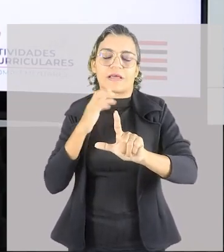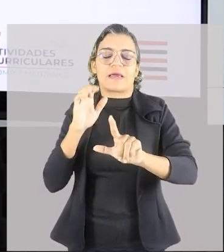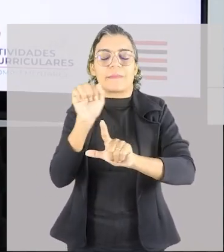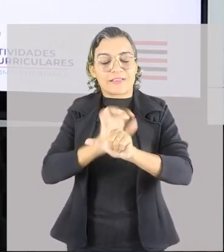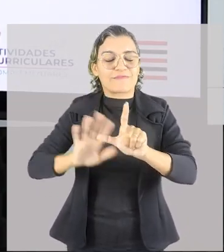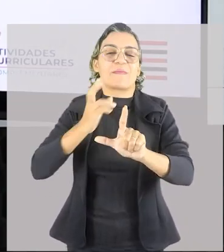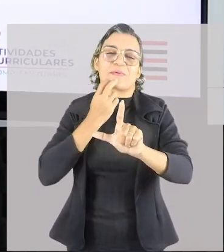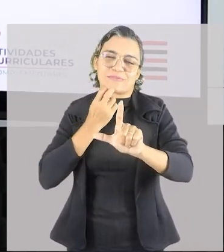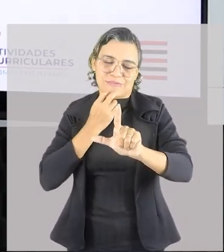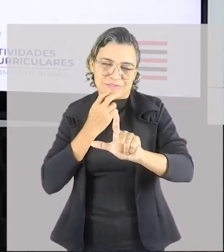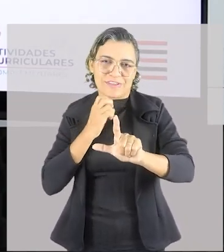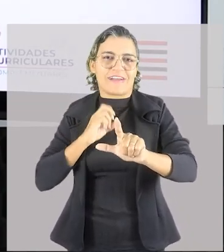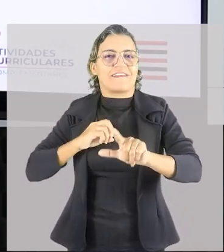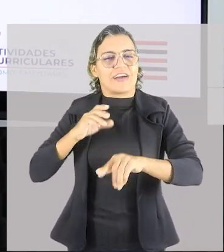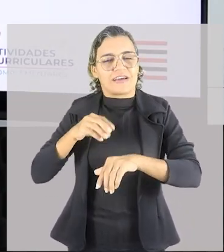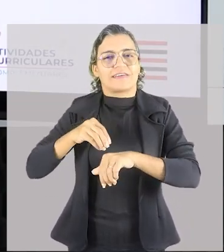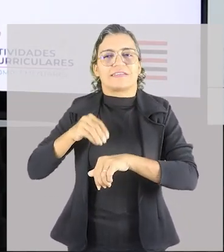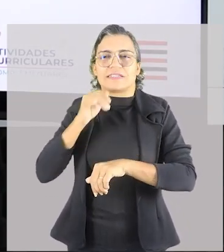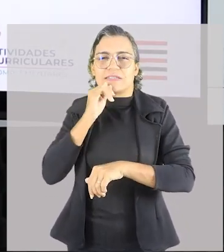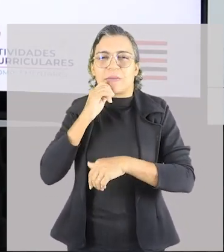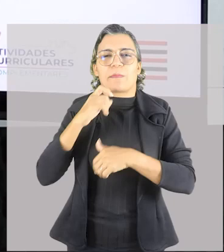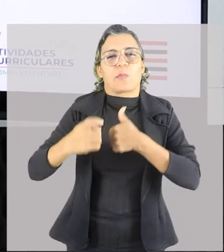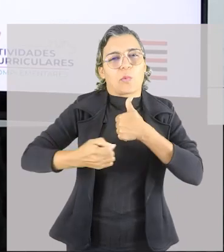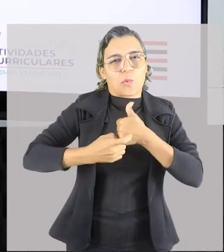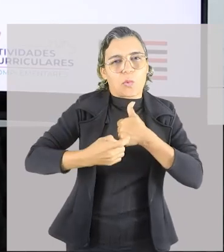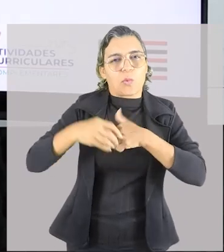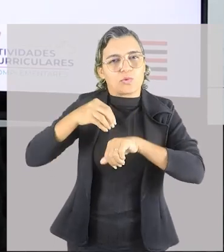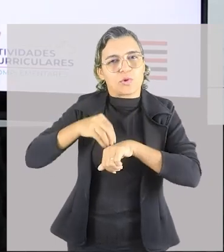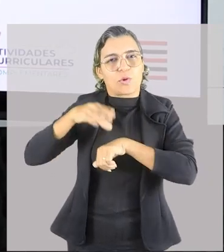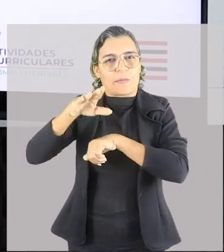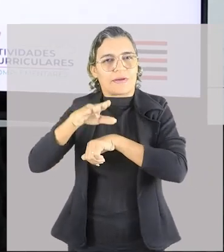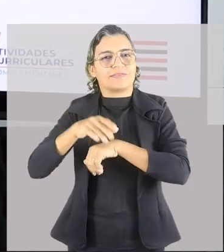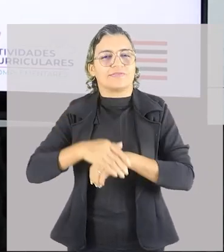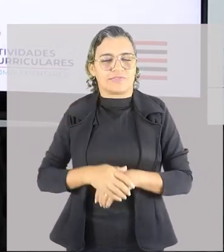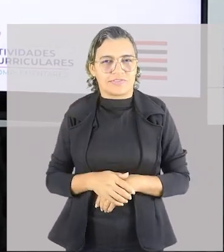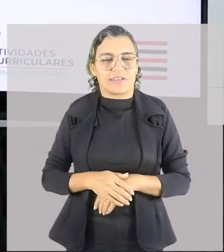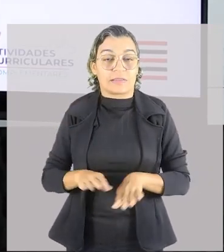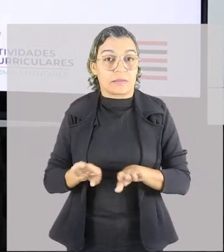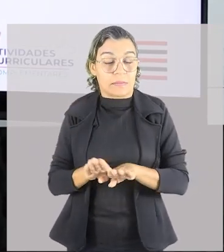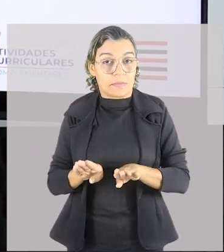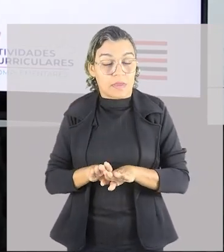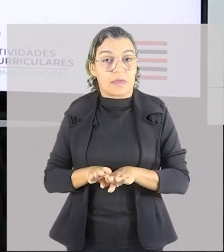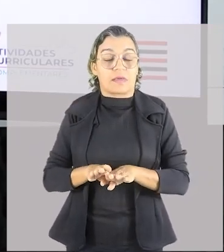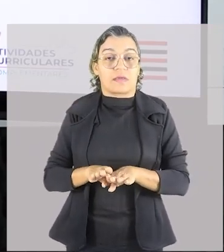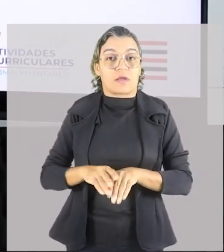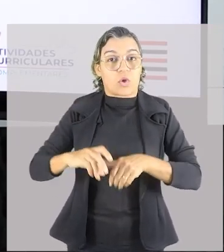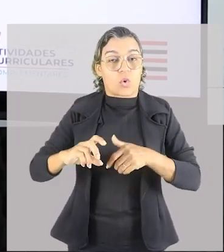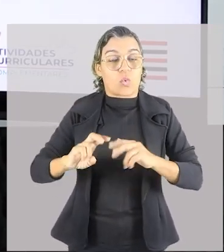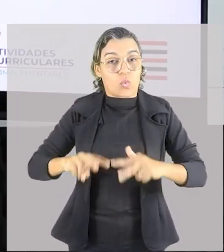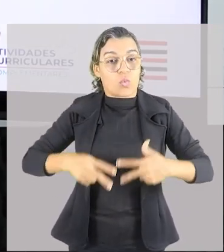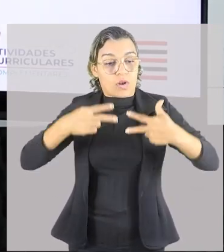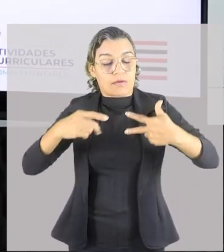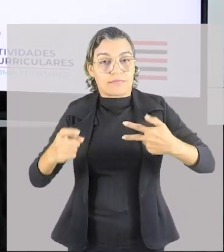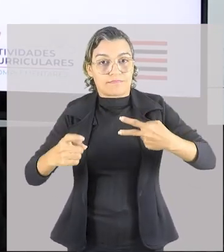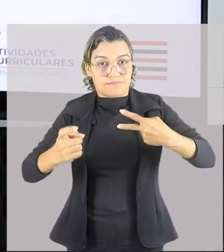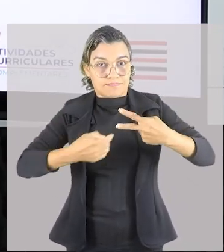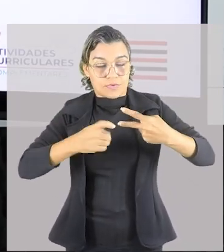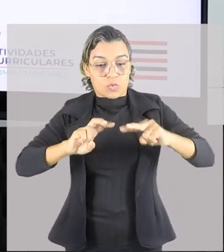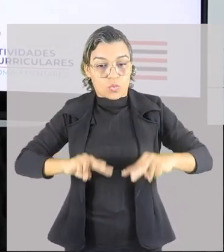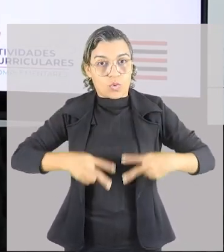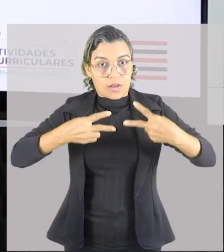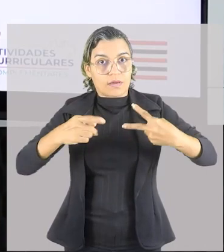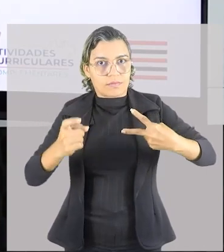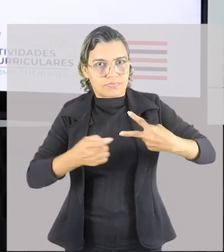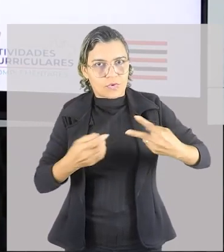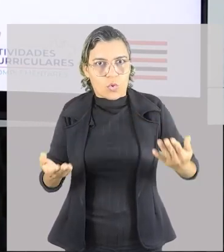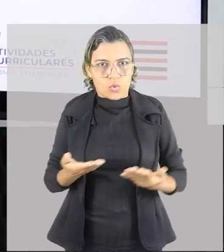segue, curte, compartilha os nossos vídeos, tá bom? E acessa também o link dessa aula, porque lá vão